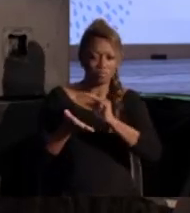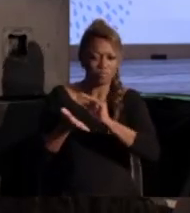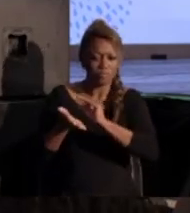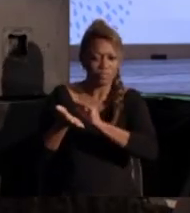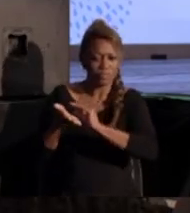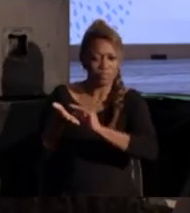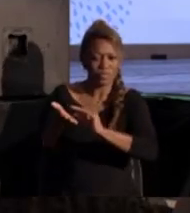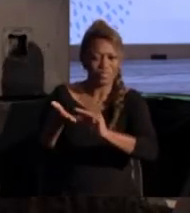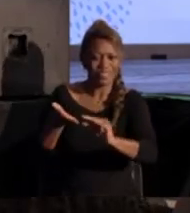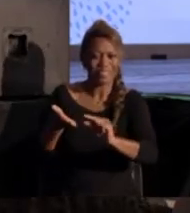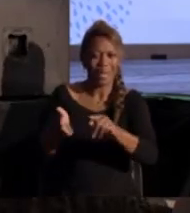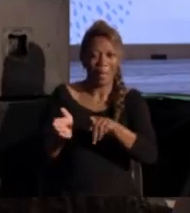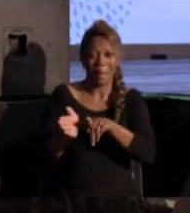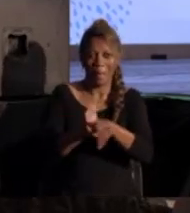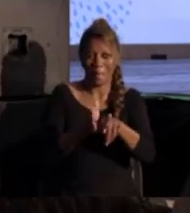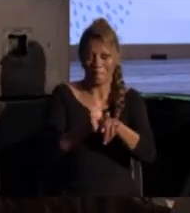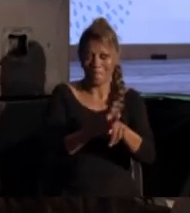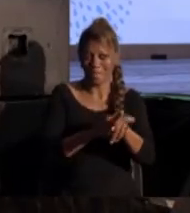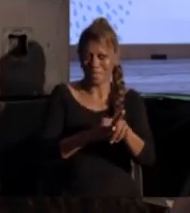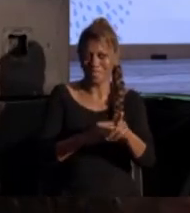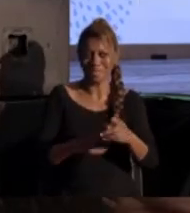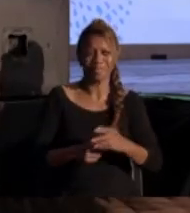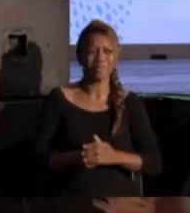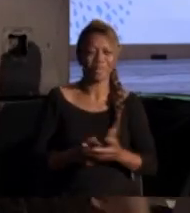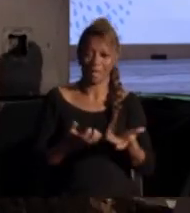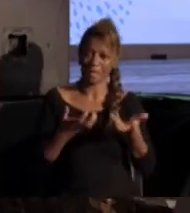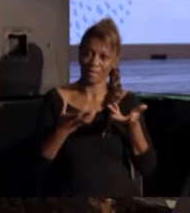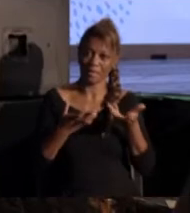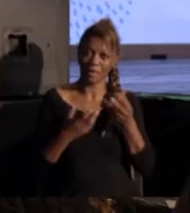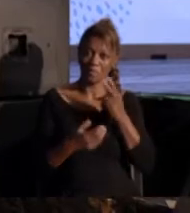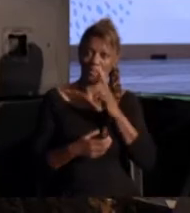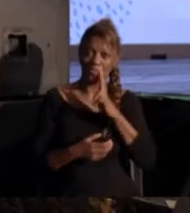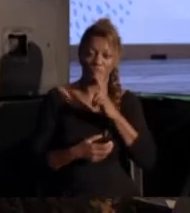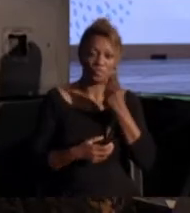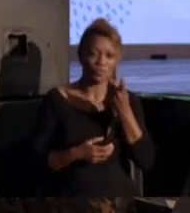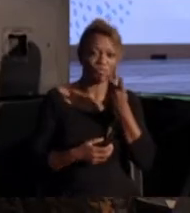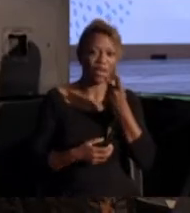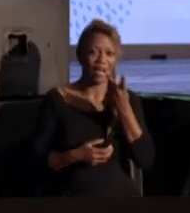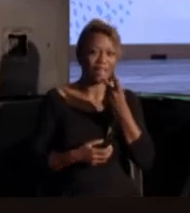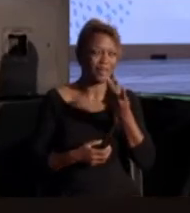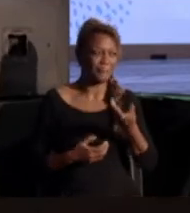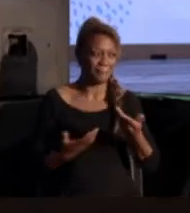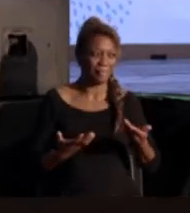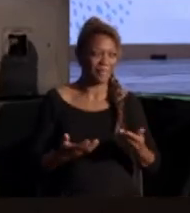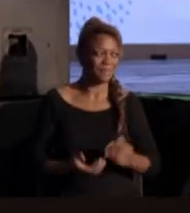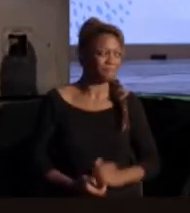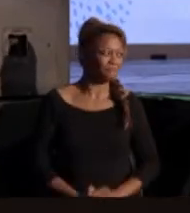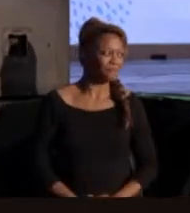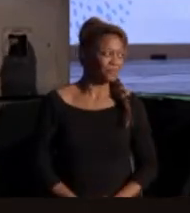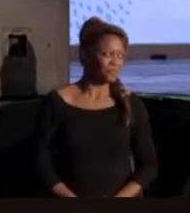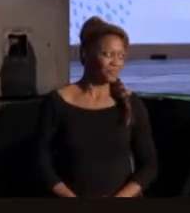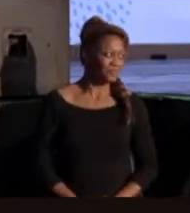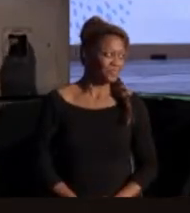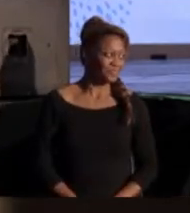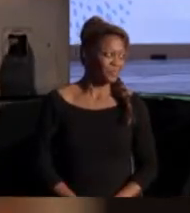da filipeta, quem se sente à vontade para colocar, para ler?